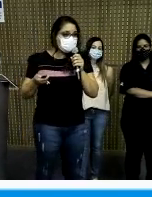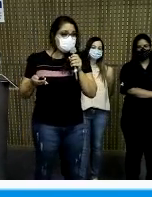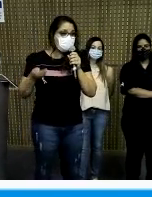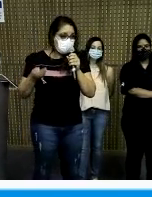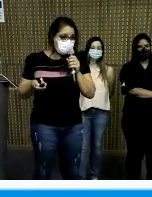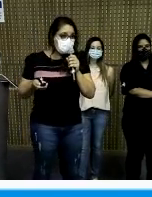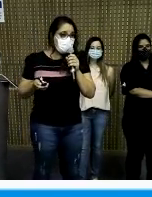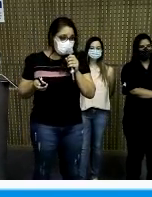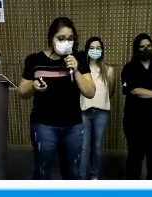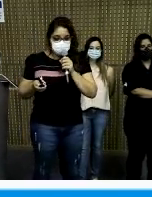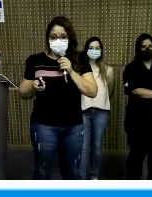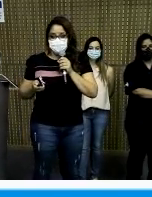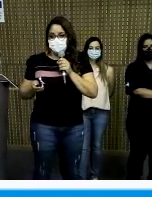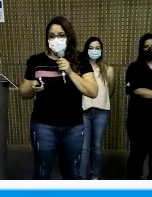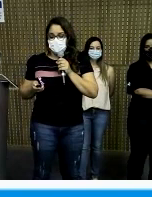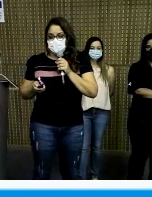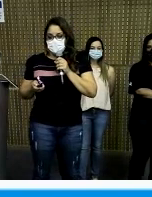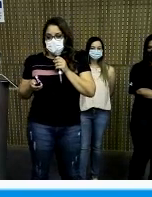ter conseguido mesmo ainda.